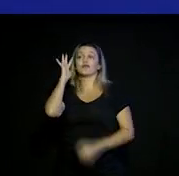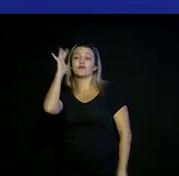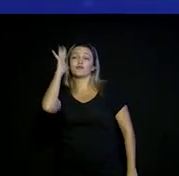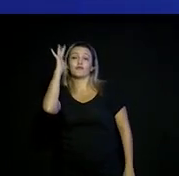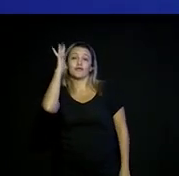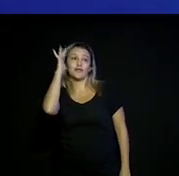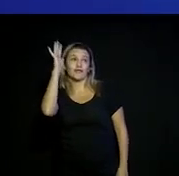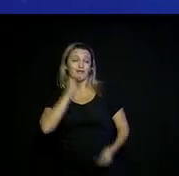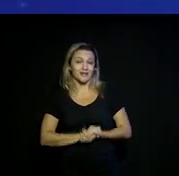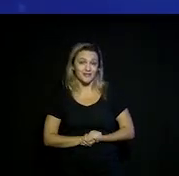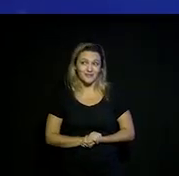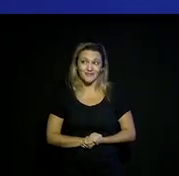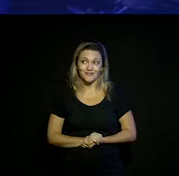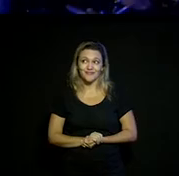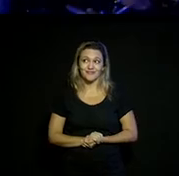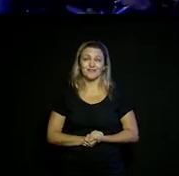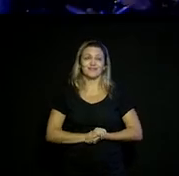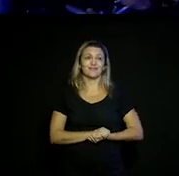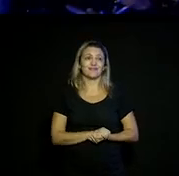menos é que fazemos em Nova Acrópole.